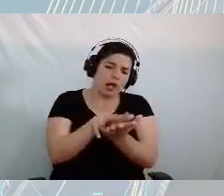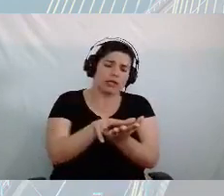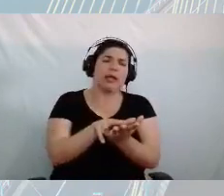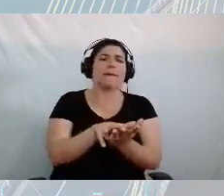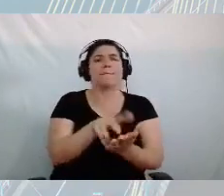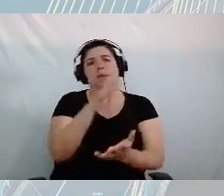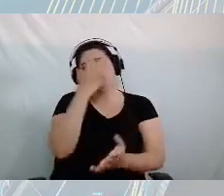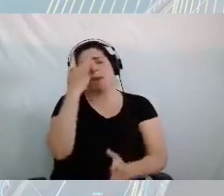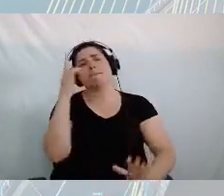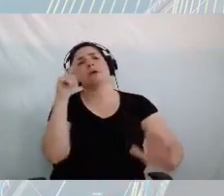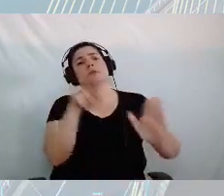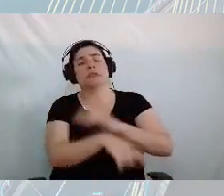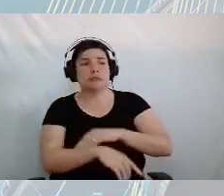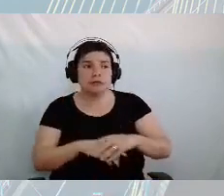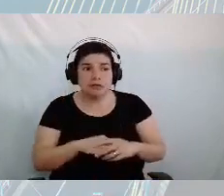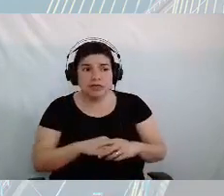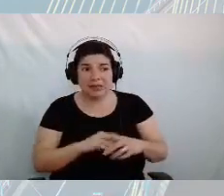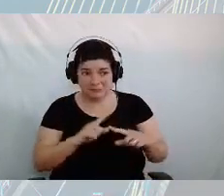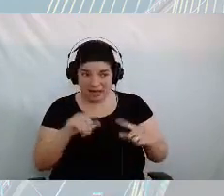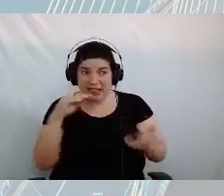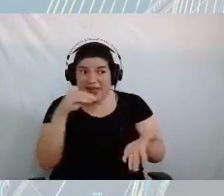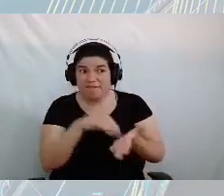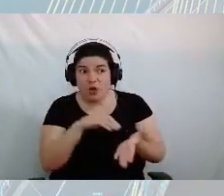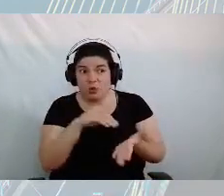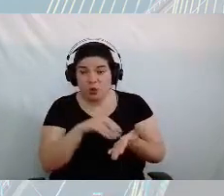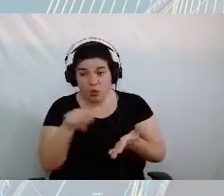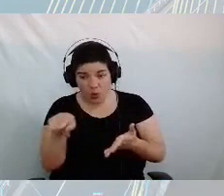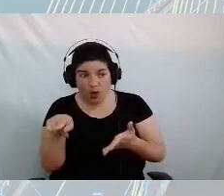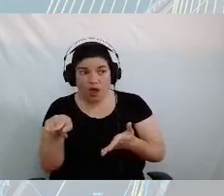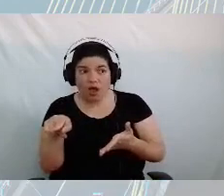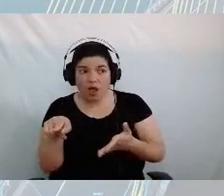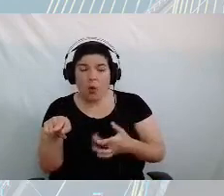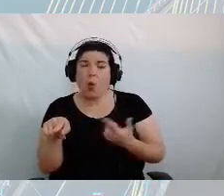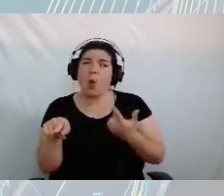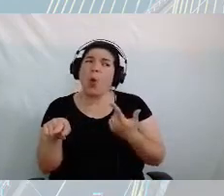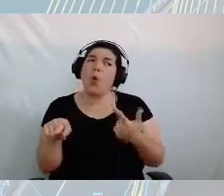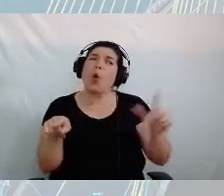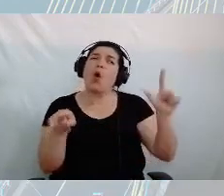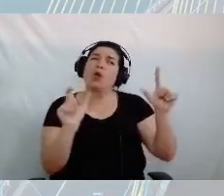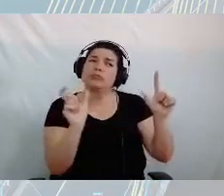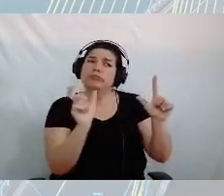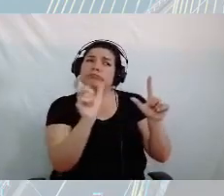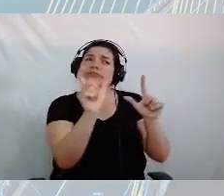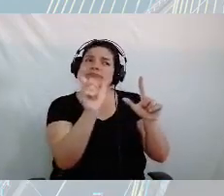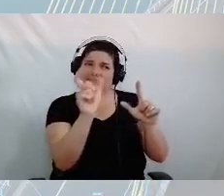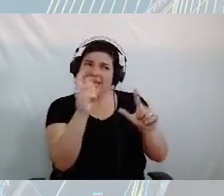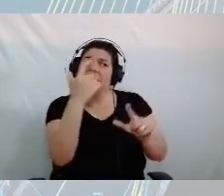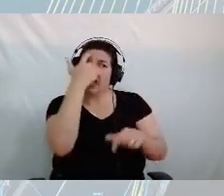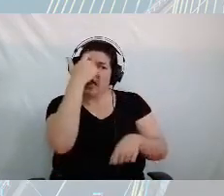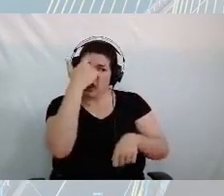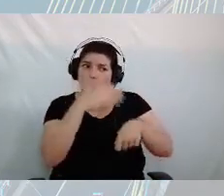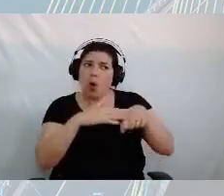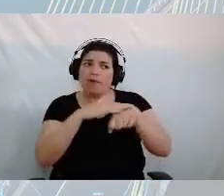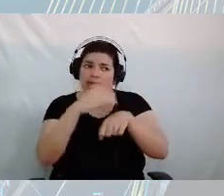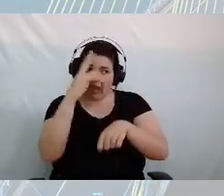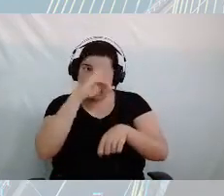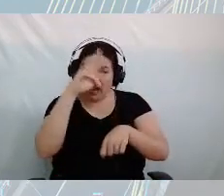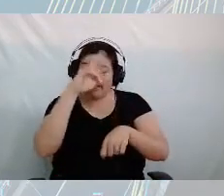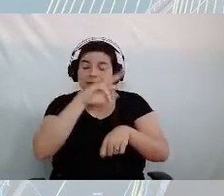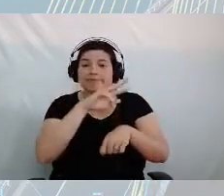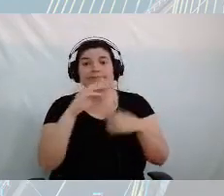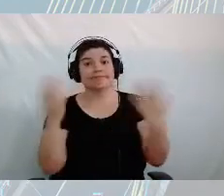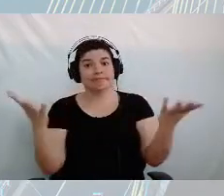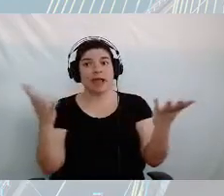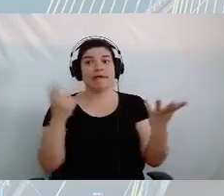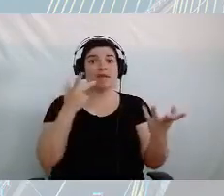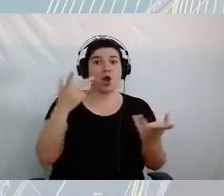pergunta, mas não ficou faltando isso? E aquele outro pedaço que a gente havia falado? Bom, entre o que havia